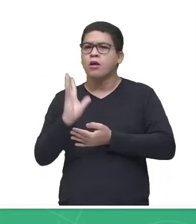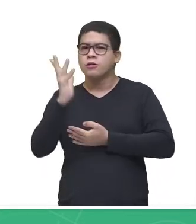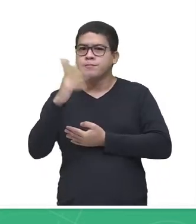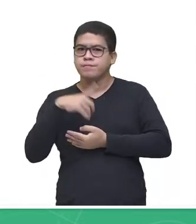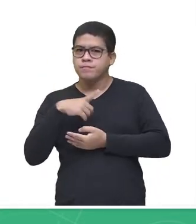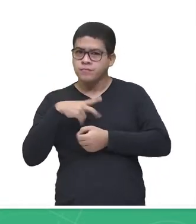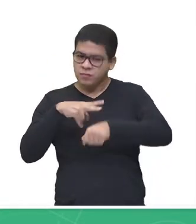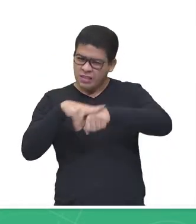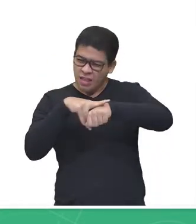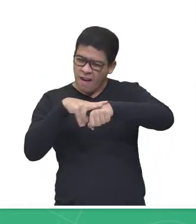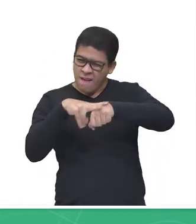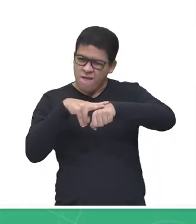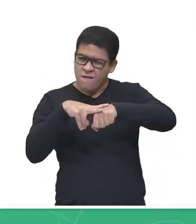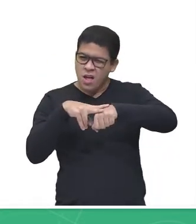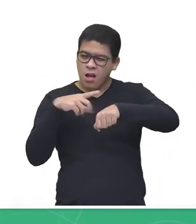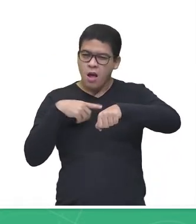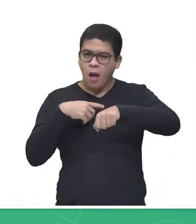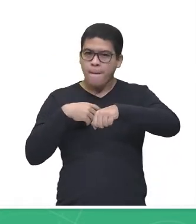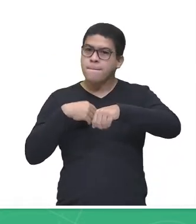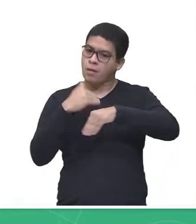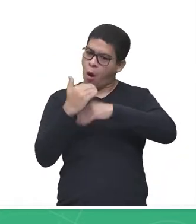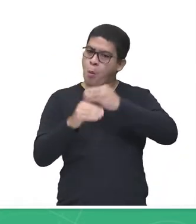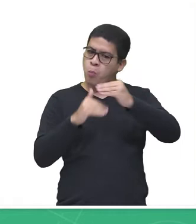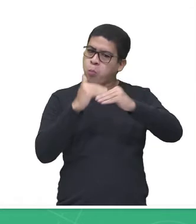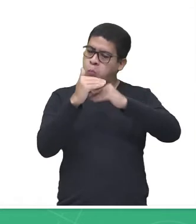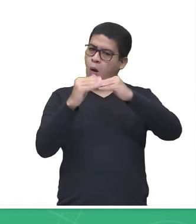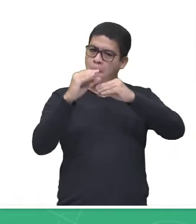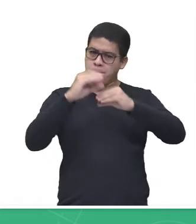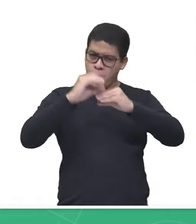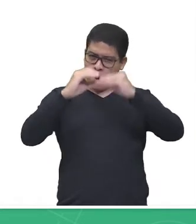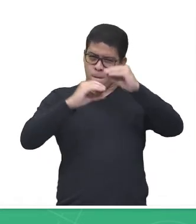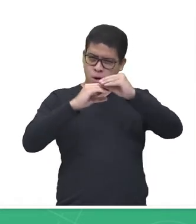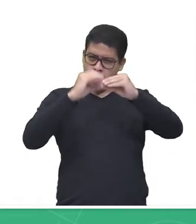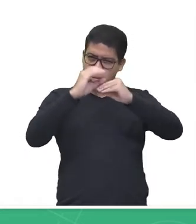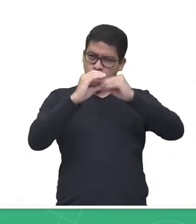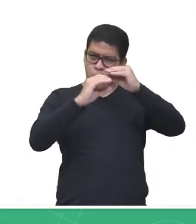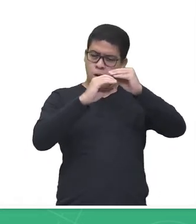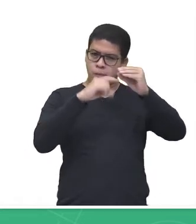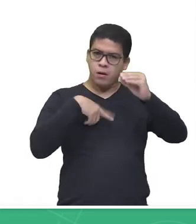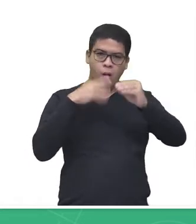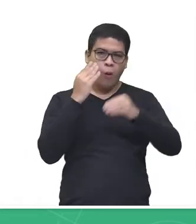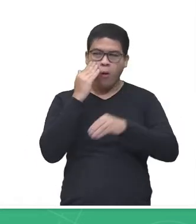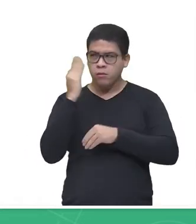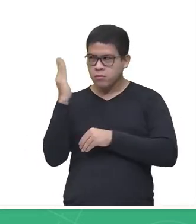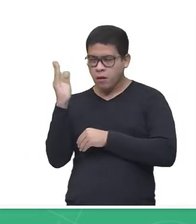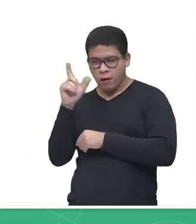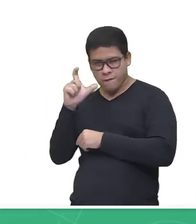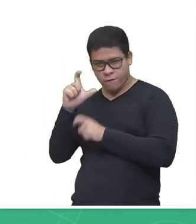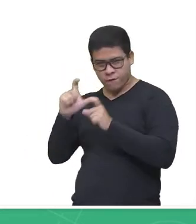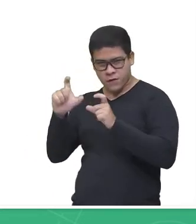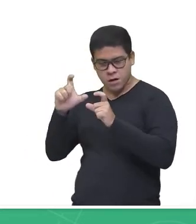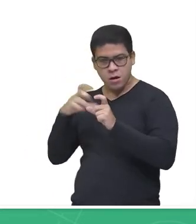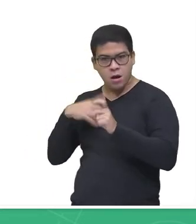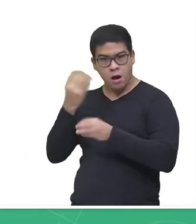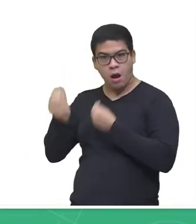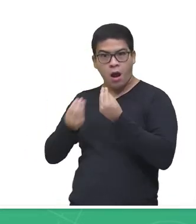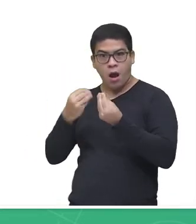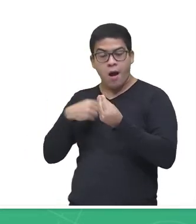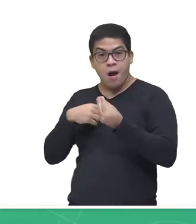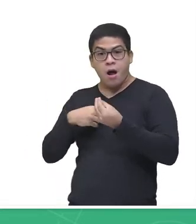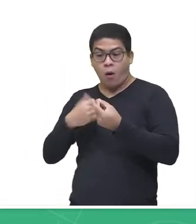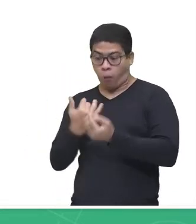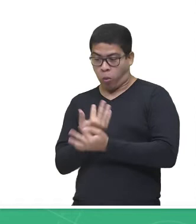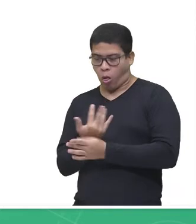ali parte da fotossíntese, que é a produção do próprio alimento, tá? Que vai acontecer aí pelas algas e